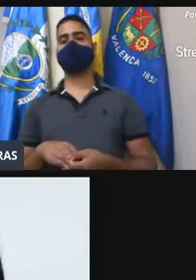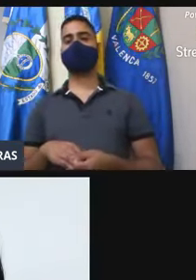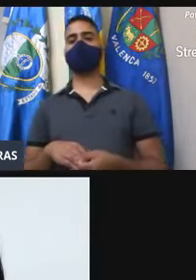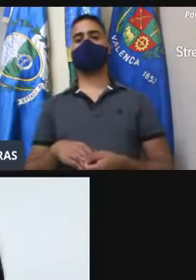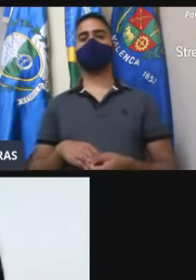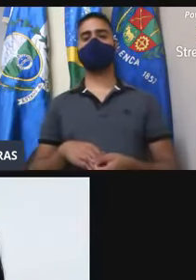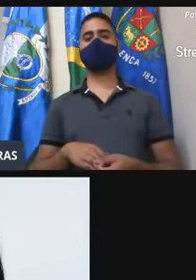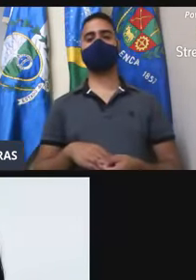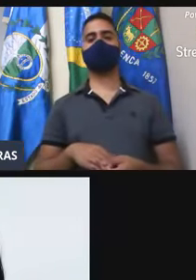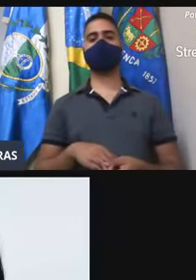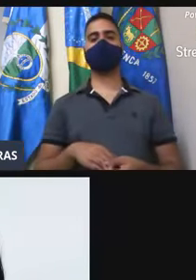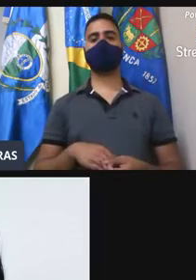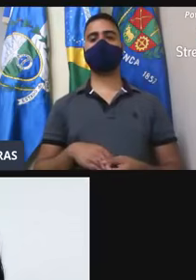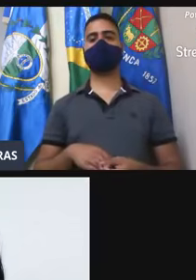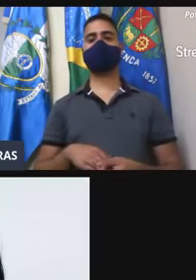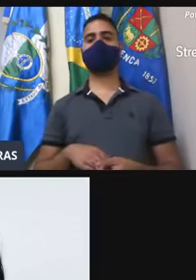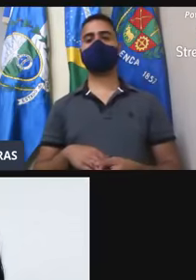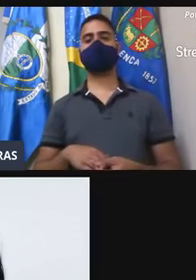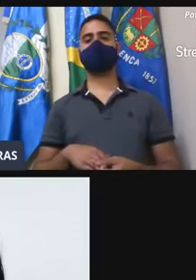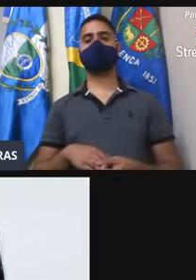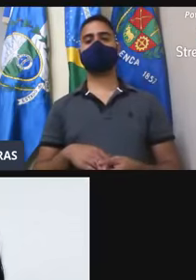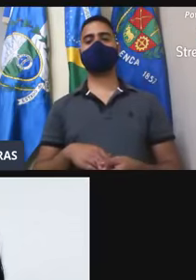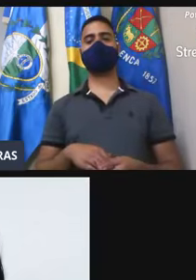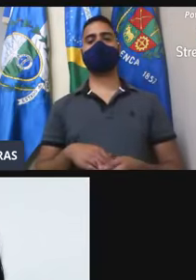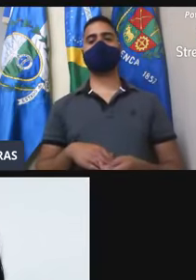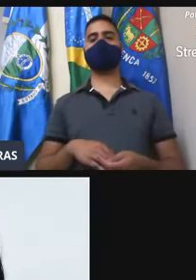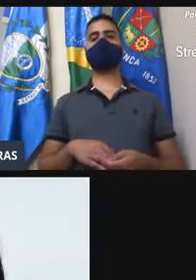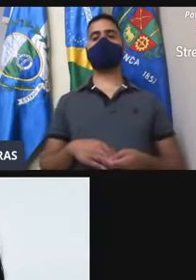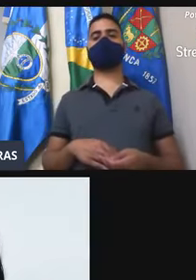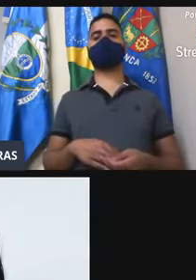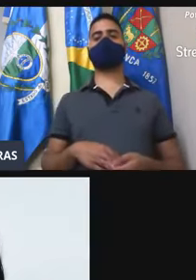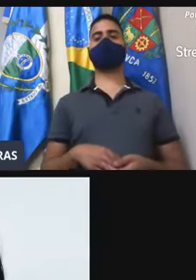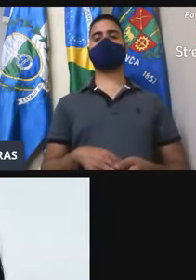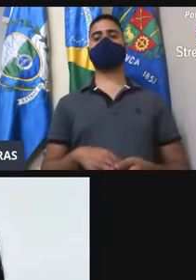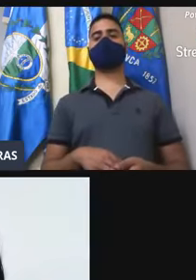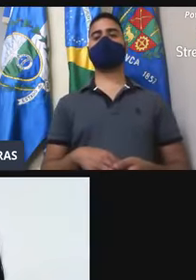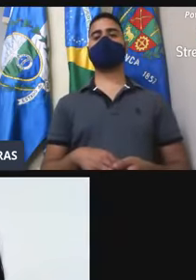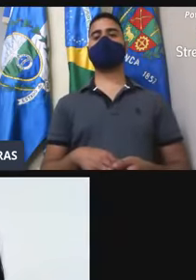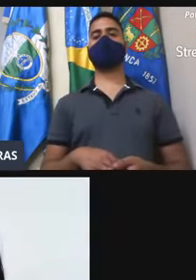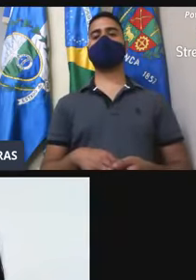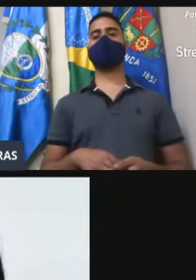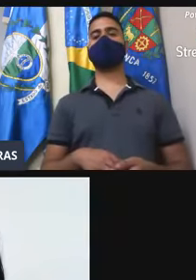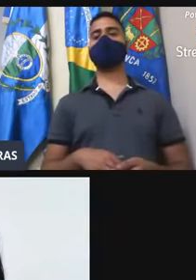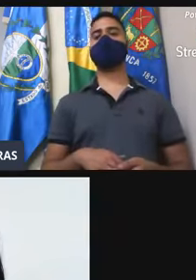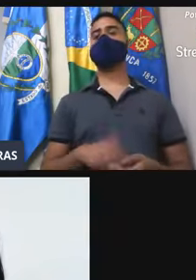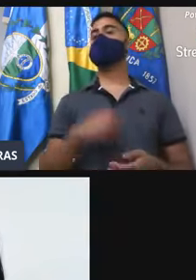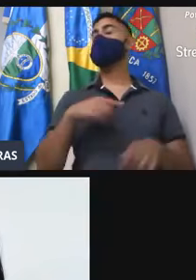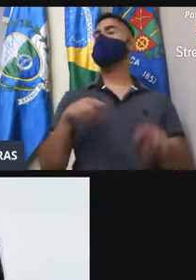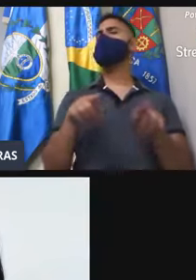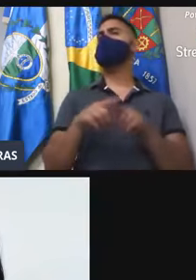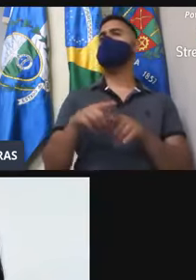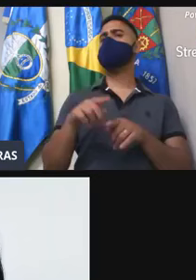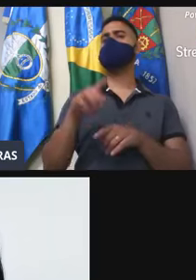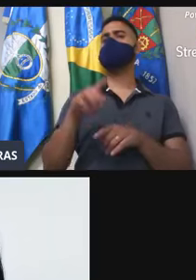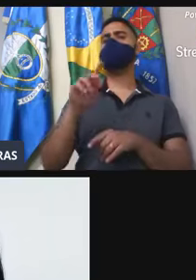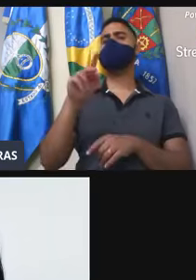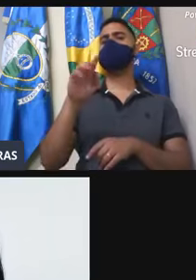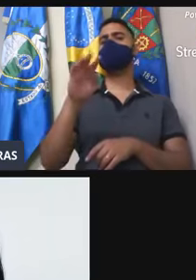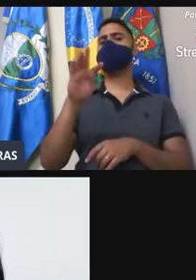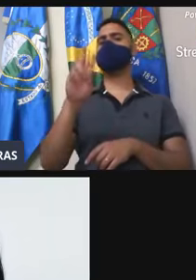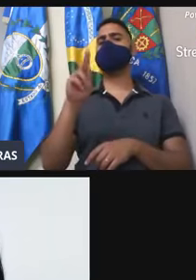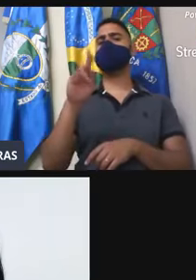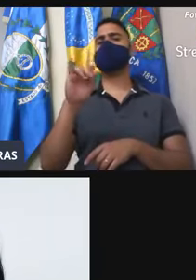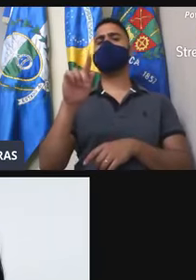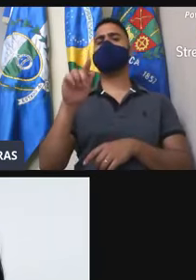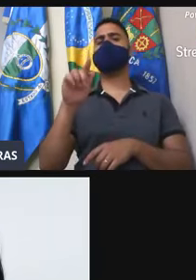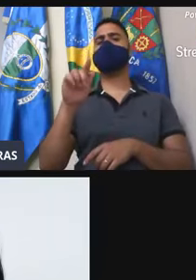na pessoa do Tiago José. Tiago José é um entendido ali no hospital, um rapaz que recebe a gente aí